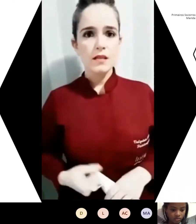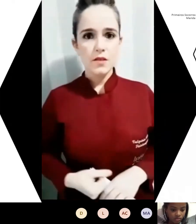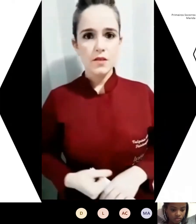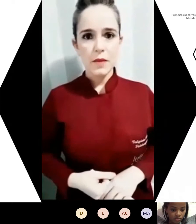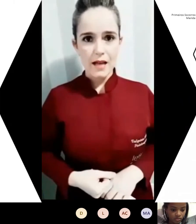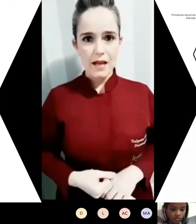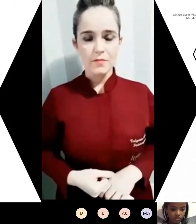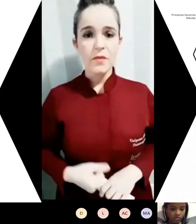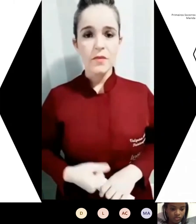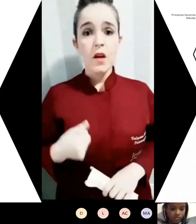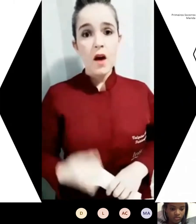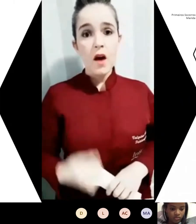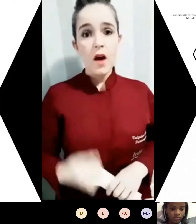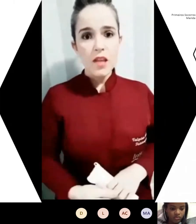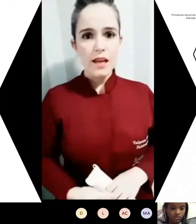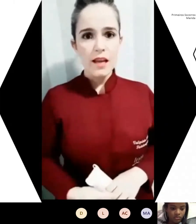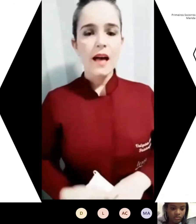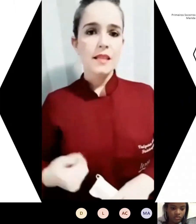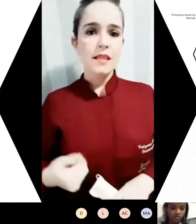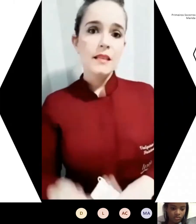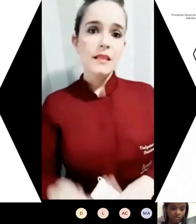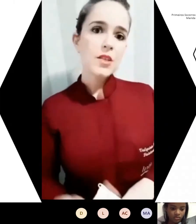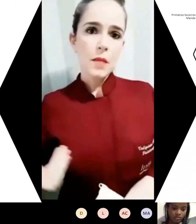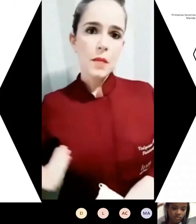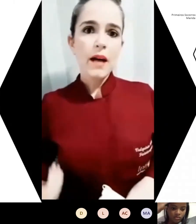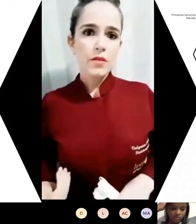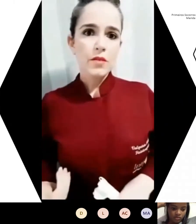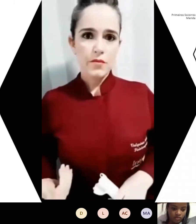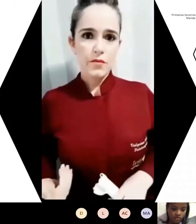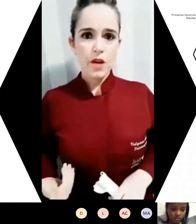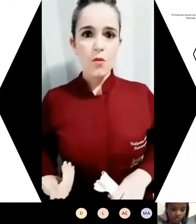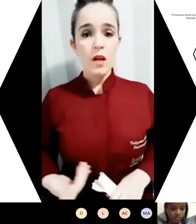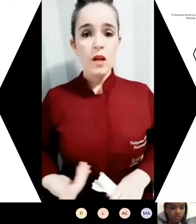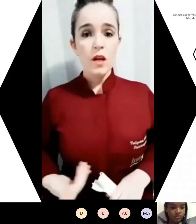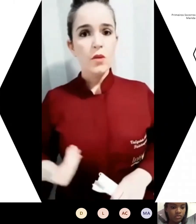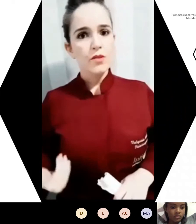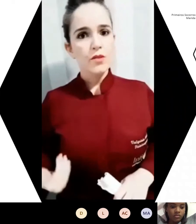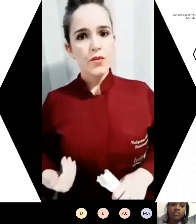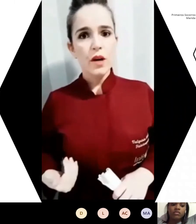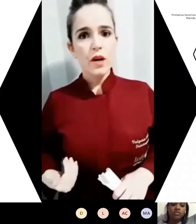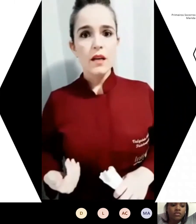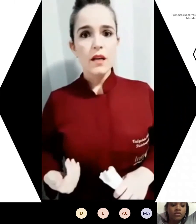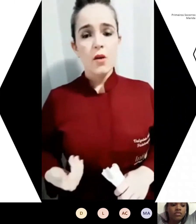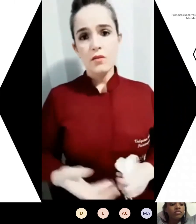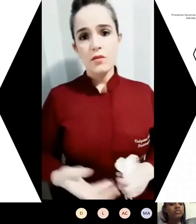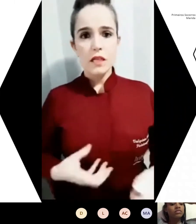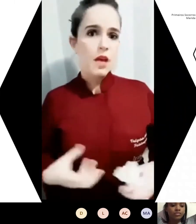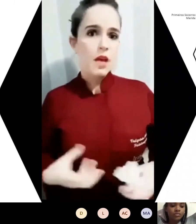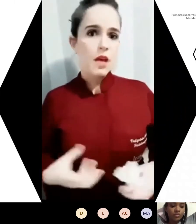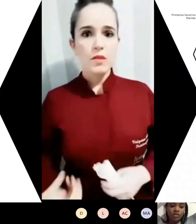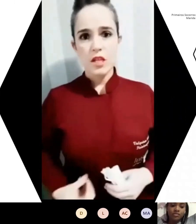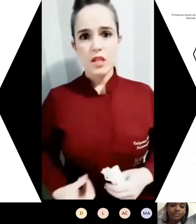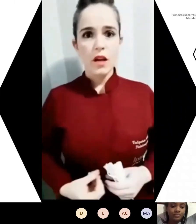você levar esse vírus para casa. Ao chegar em casa, deixa o sapato que você foi à rua do lado de fora, ou se